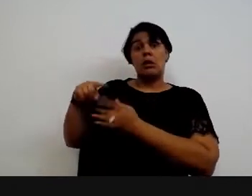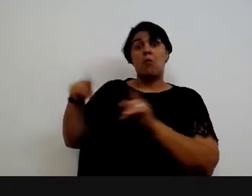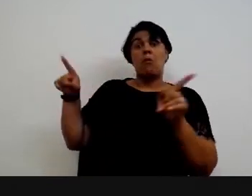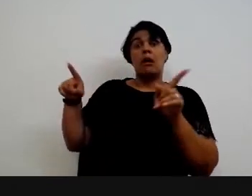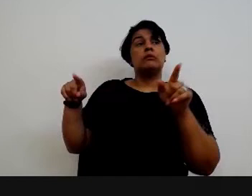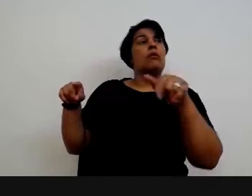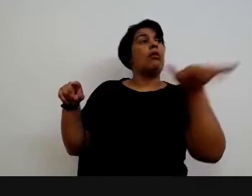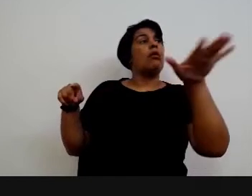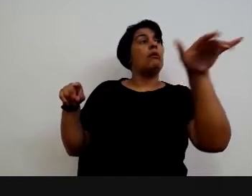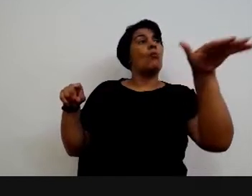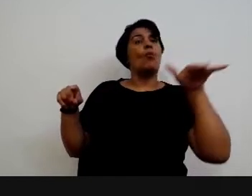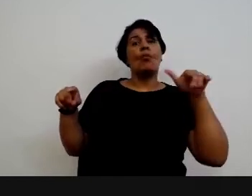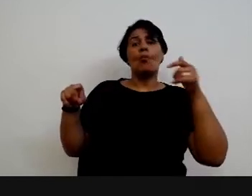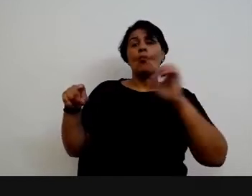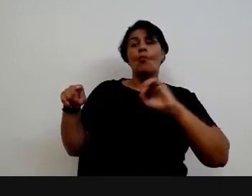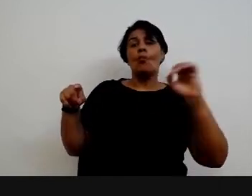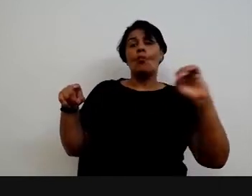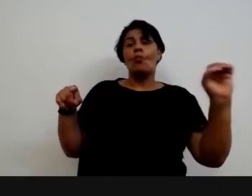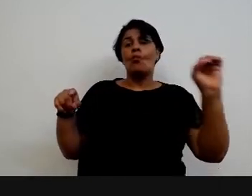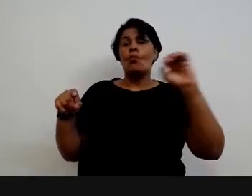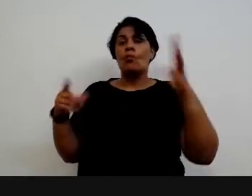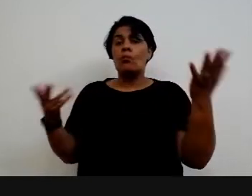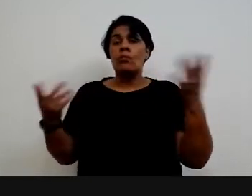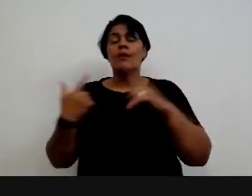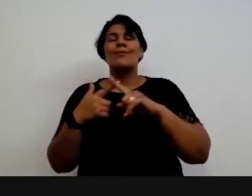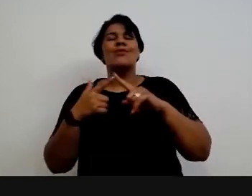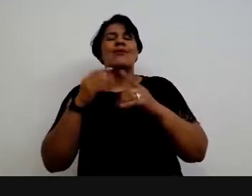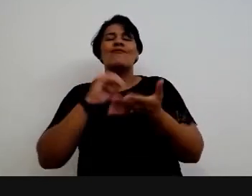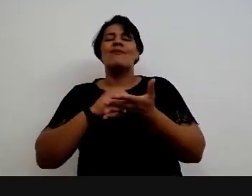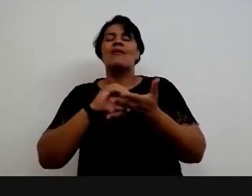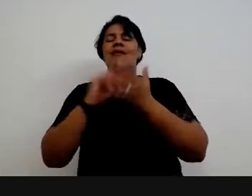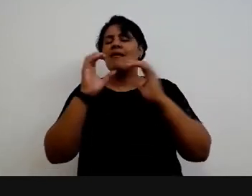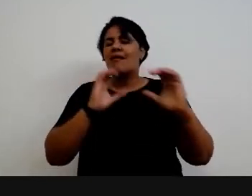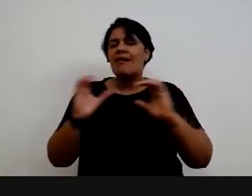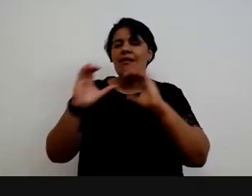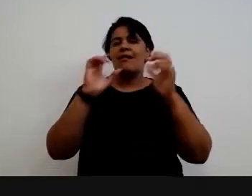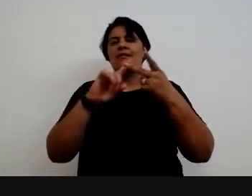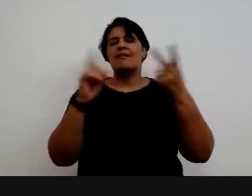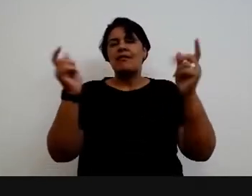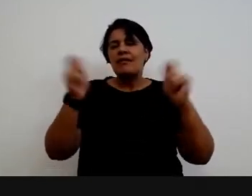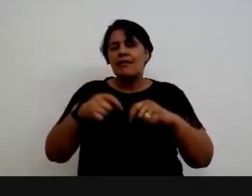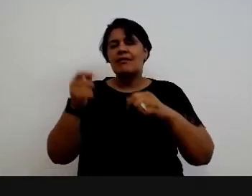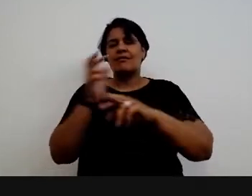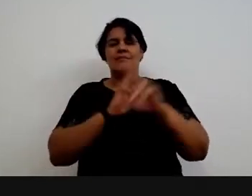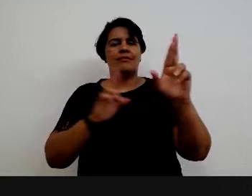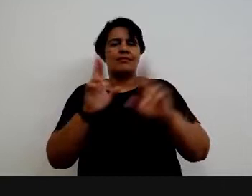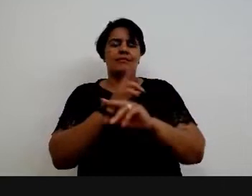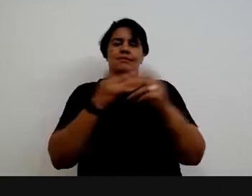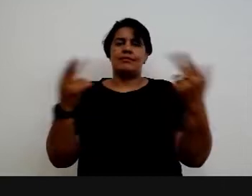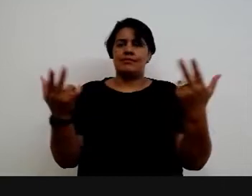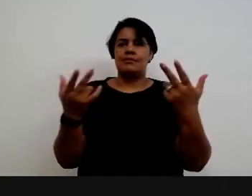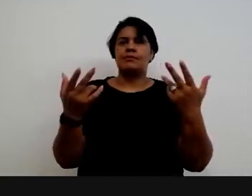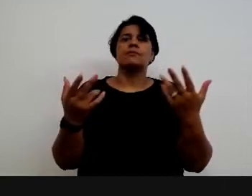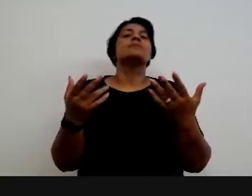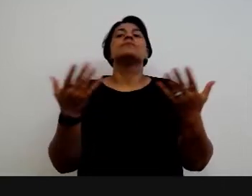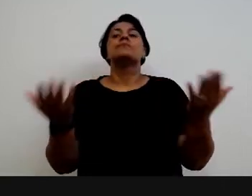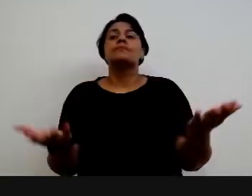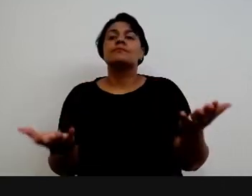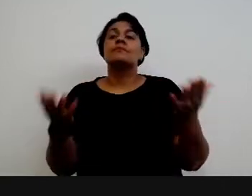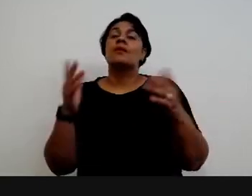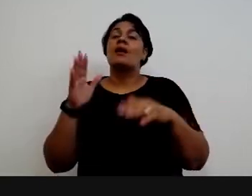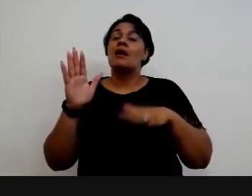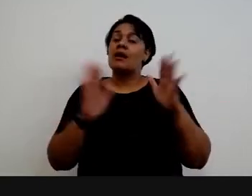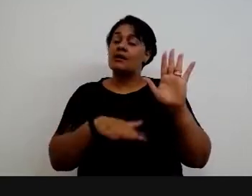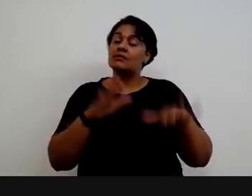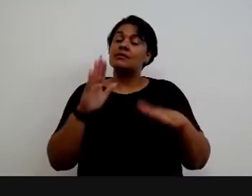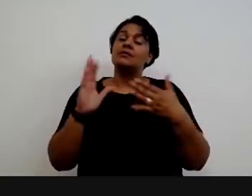absolutamente esvaziado porque você não tem capacidade de comunicação, de atuação em rede, coisas dessa natureza. Então, as cidades em geral, mesmo sem recurso, poderiam